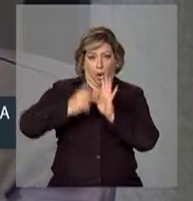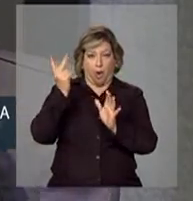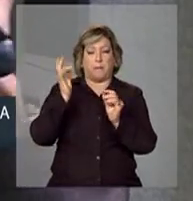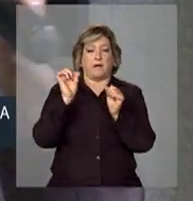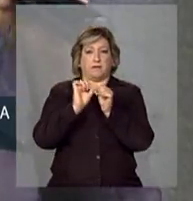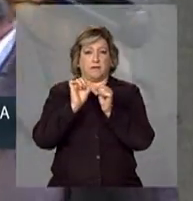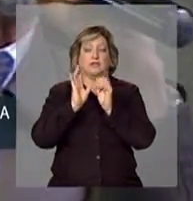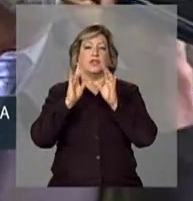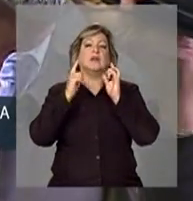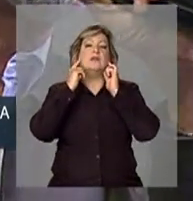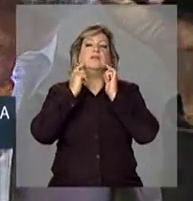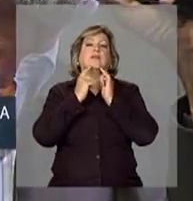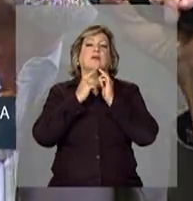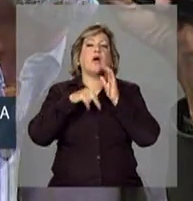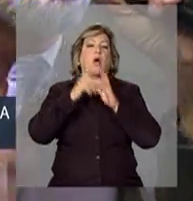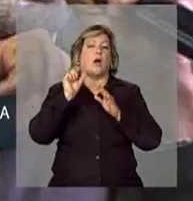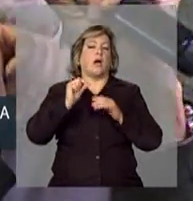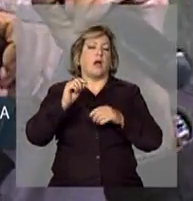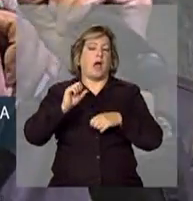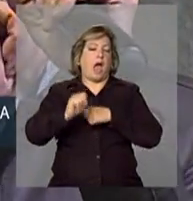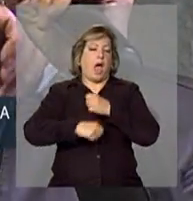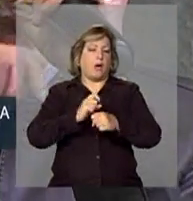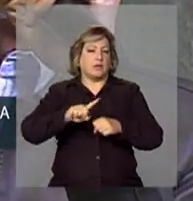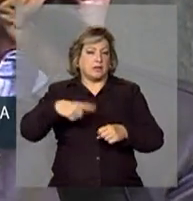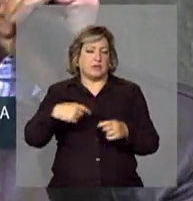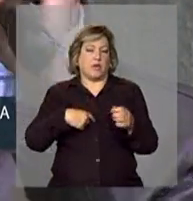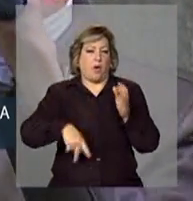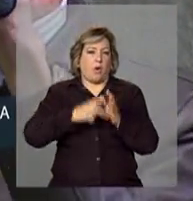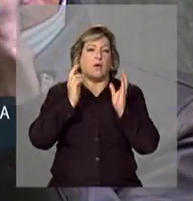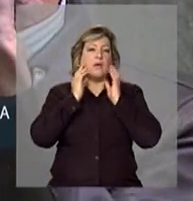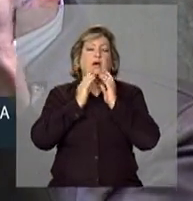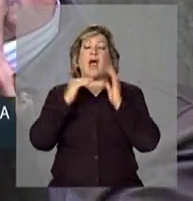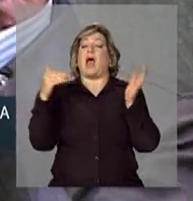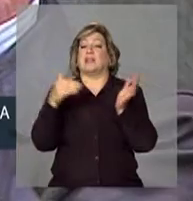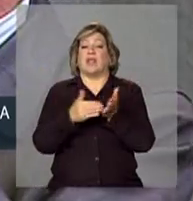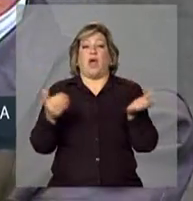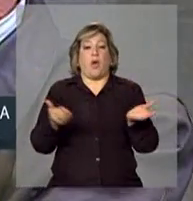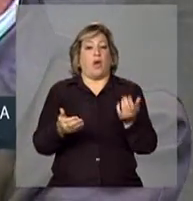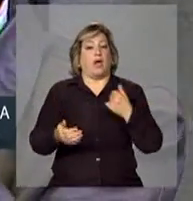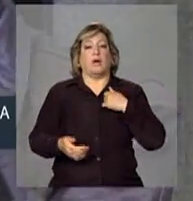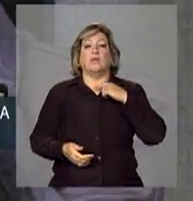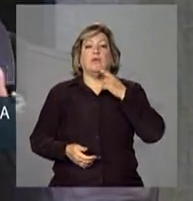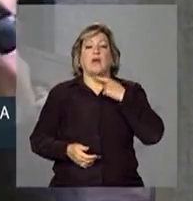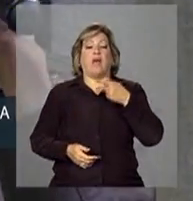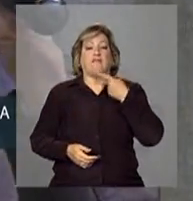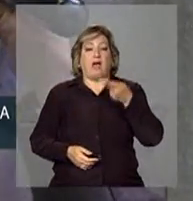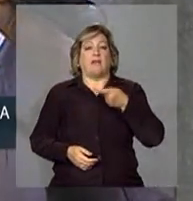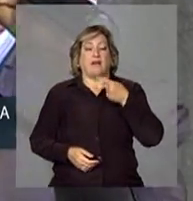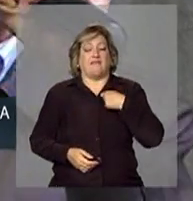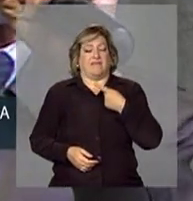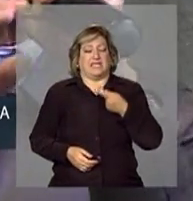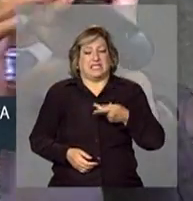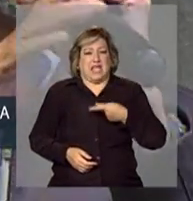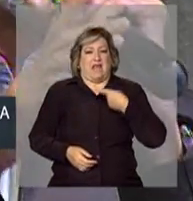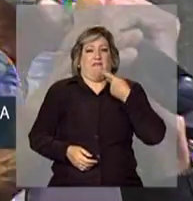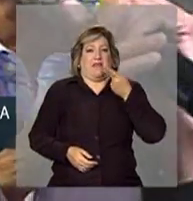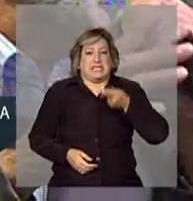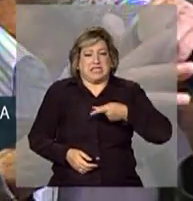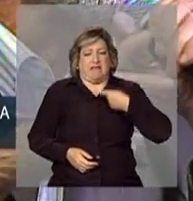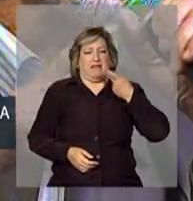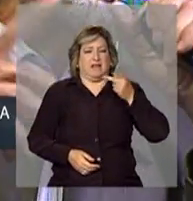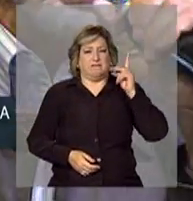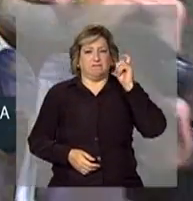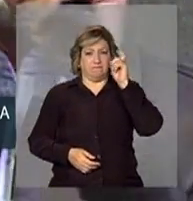feita, alguns anos depois, até hoje, me leva a falar com muita